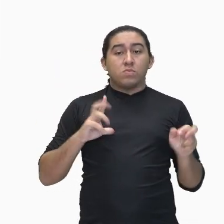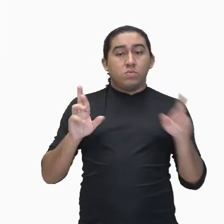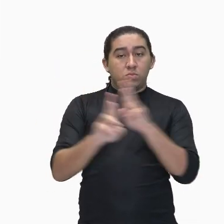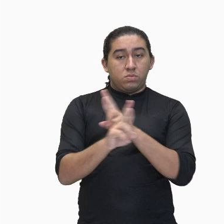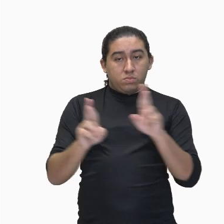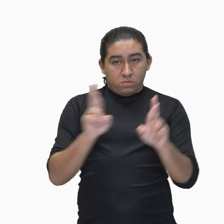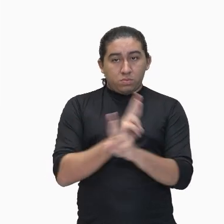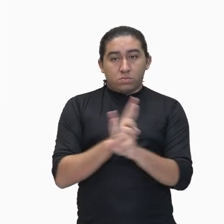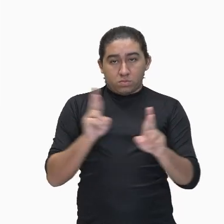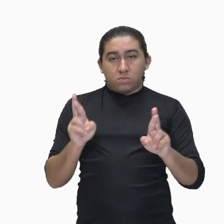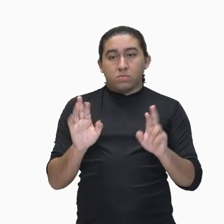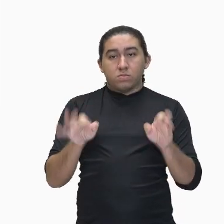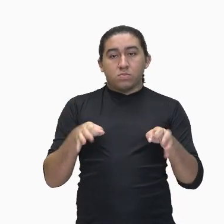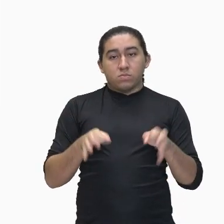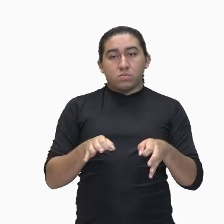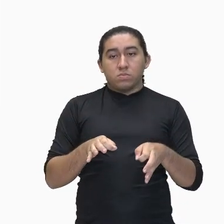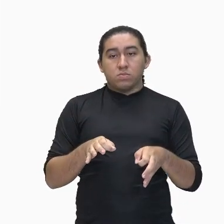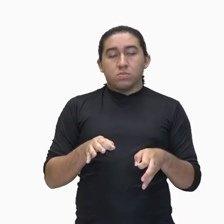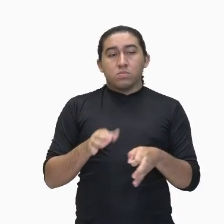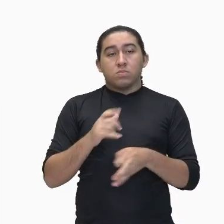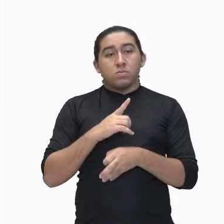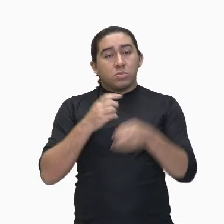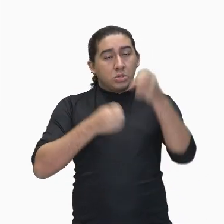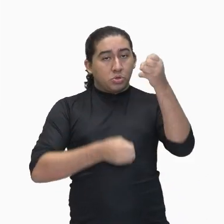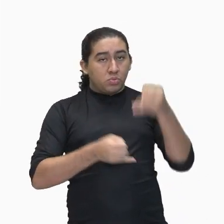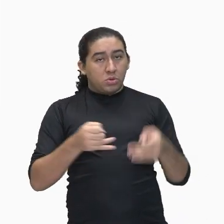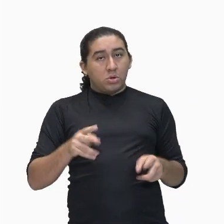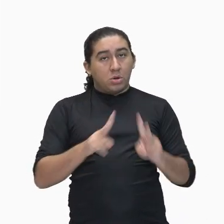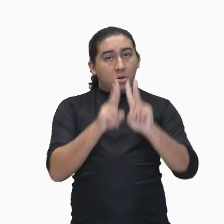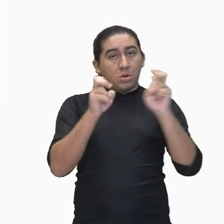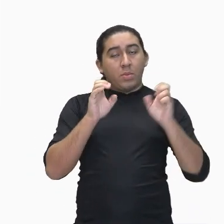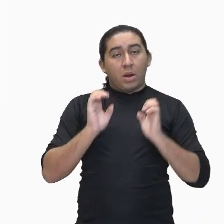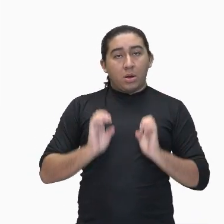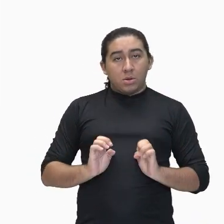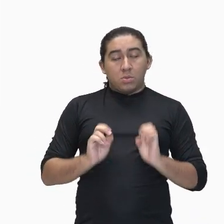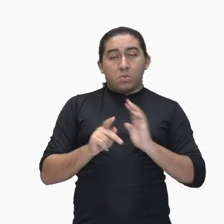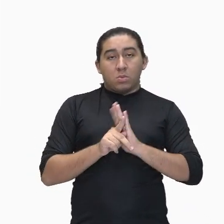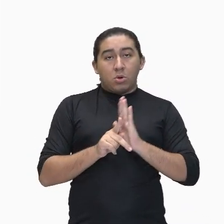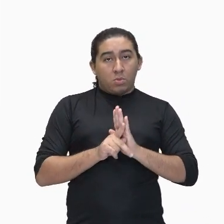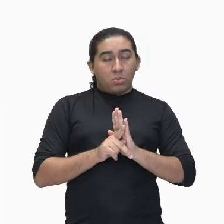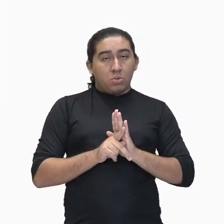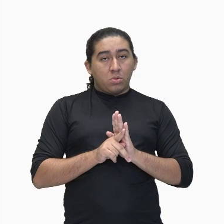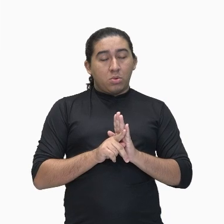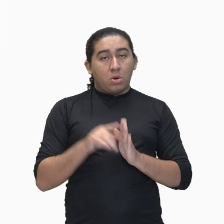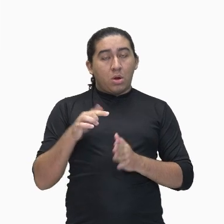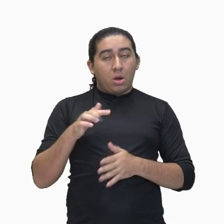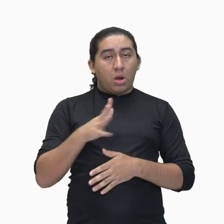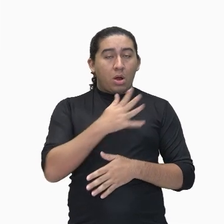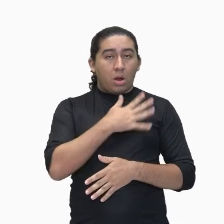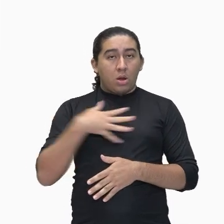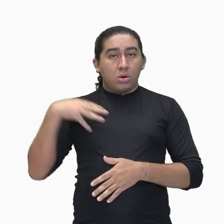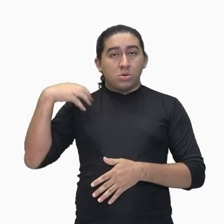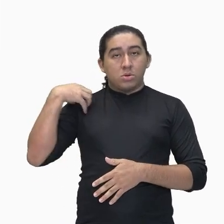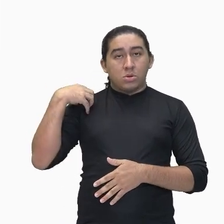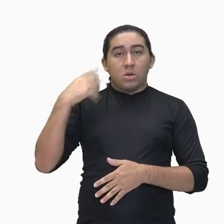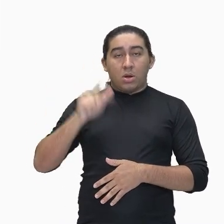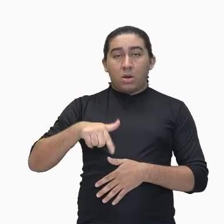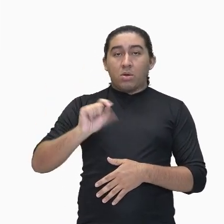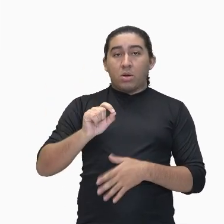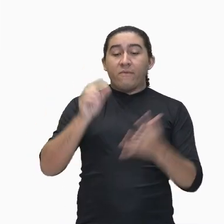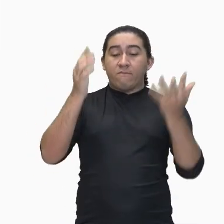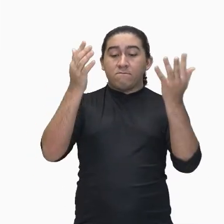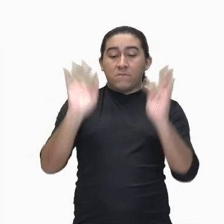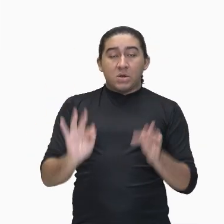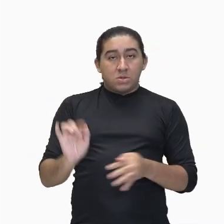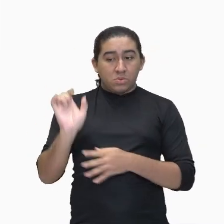pegar, digamos assim, para falar da ética em Aristóteles. Felicidade. Essa é a palavra-chave